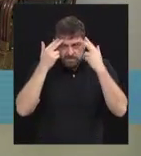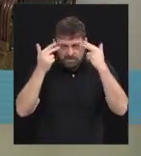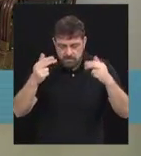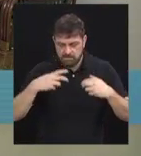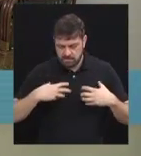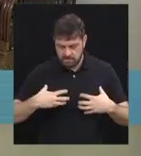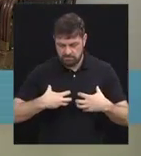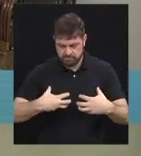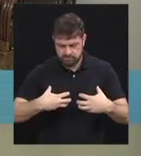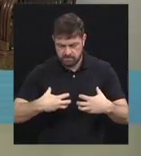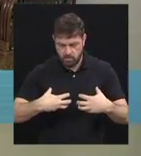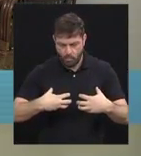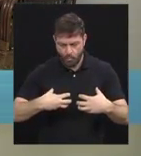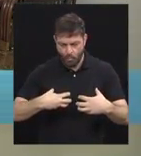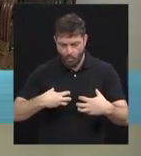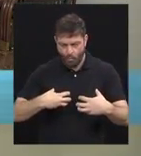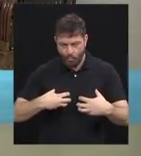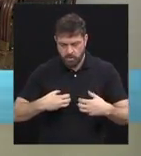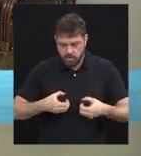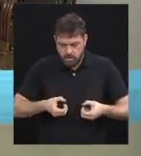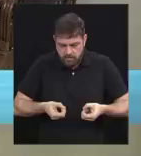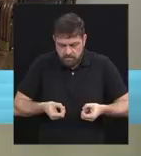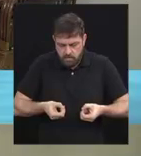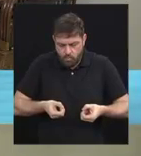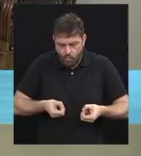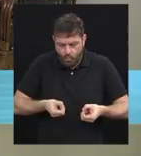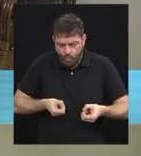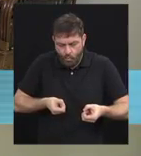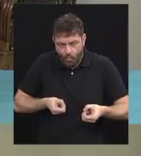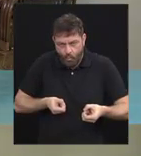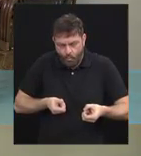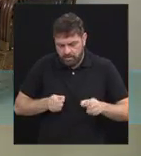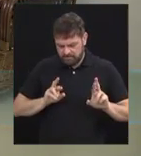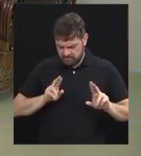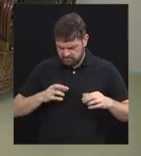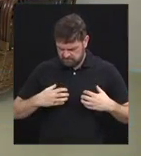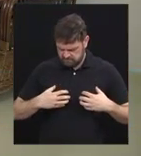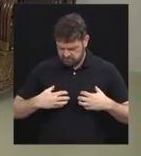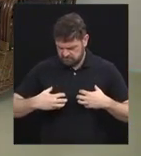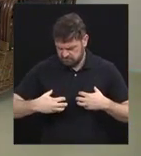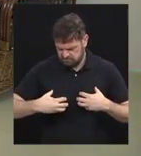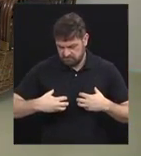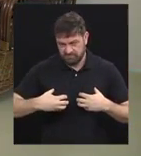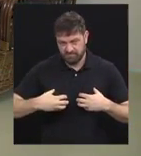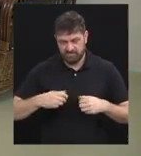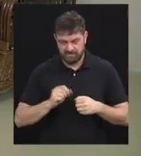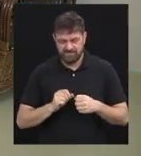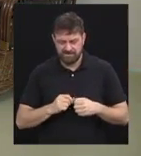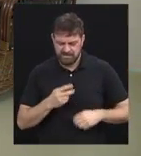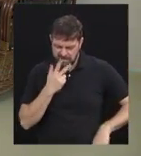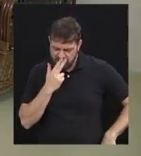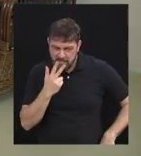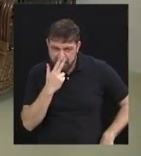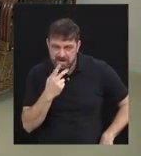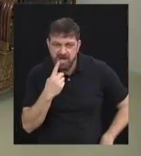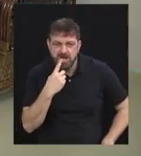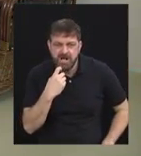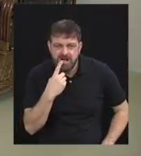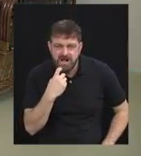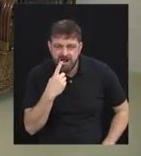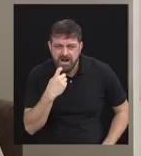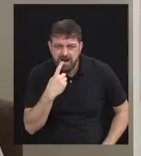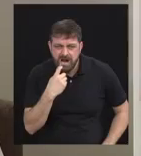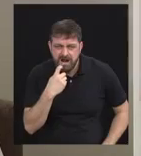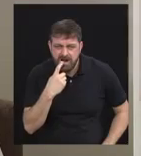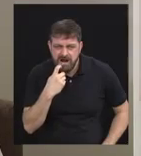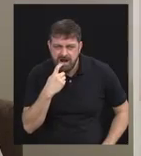Normalmente há uma retração do mamilo, alterando a forma da mama. A mama pode ficar avermelhada